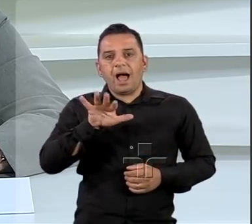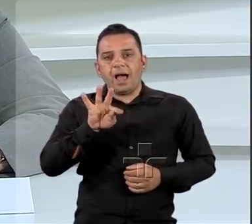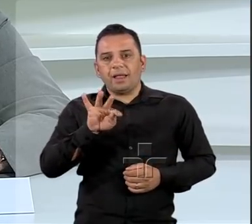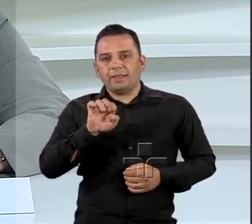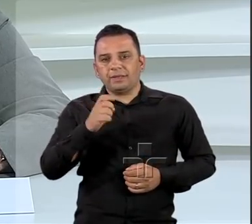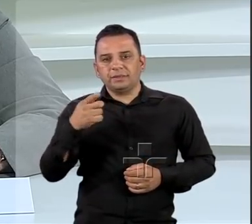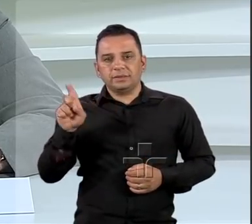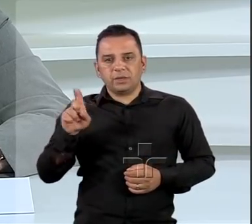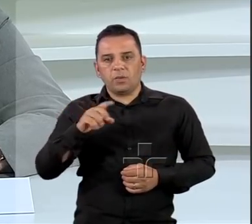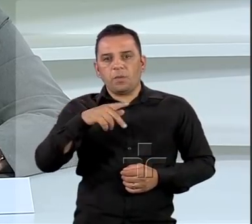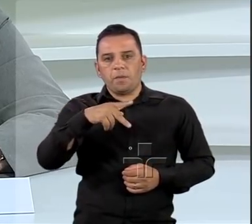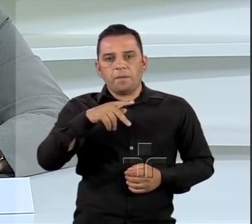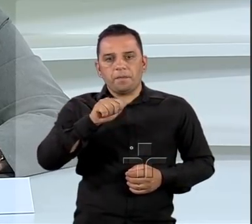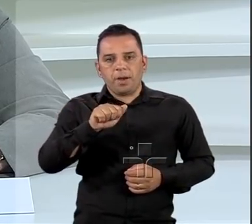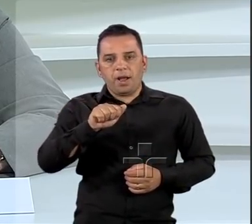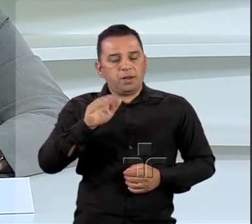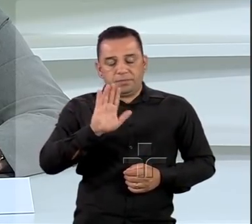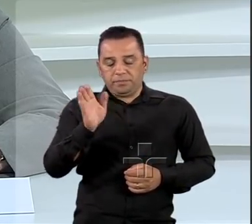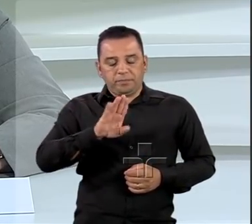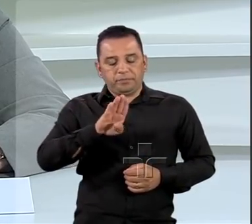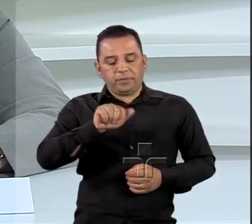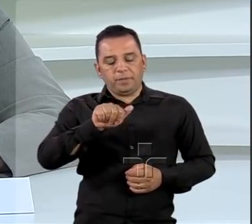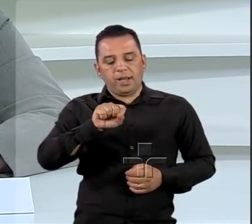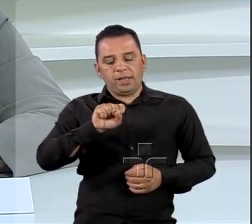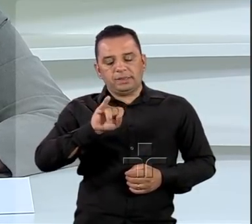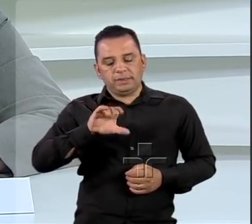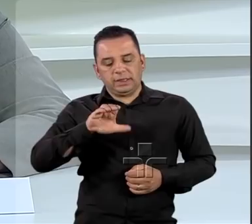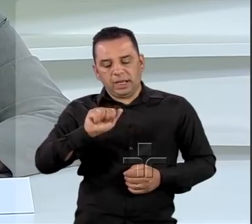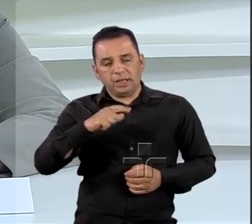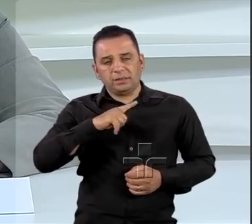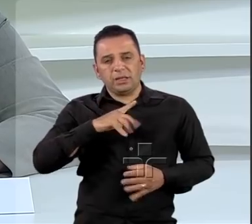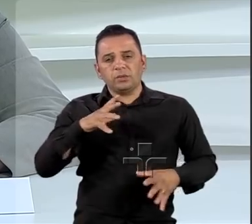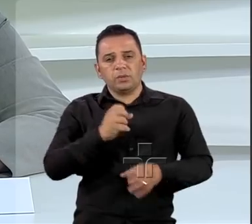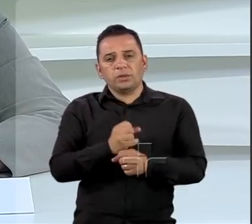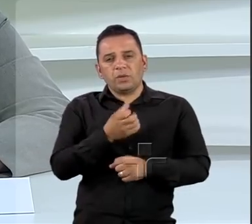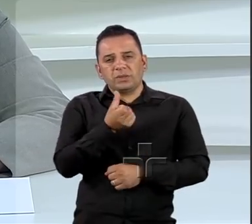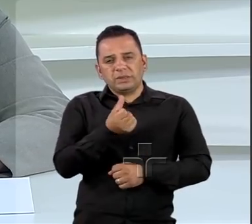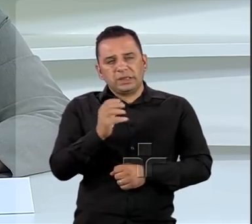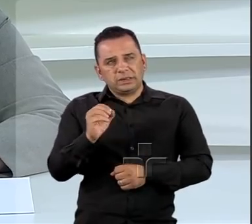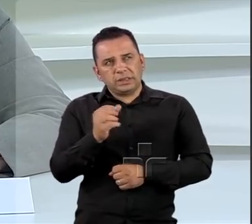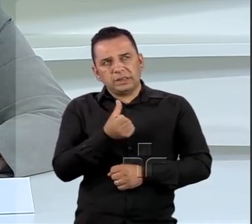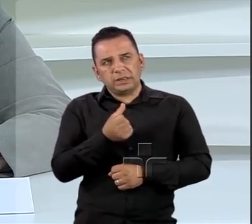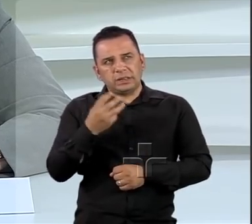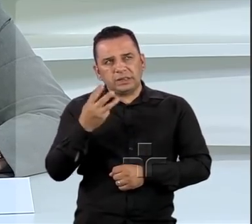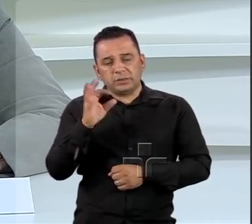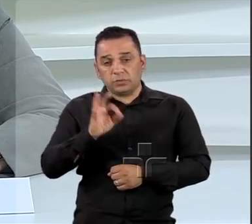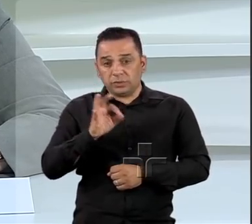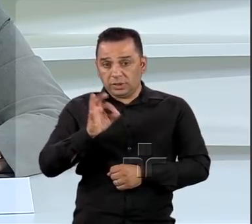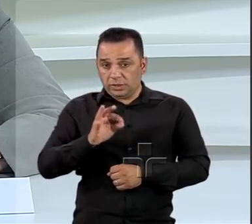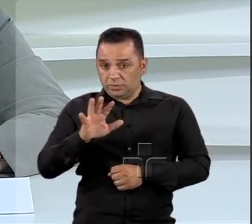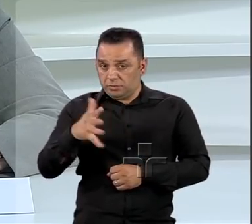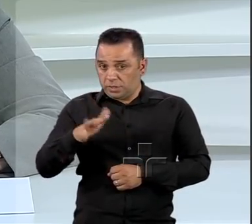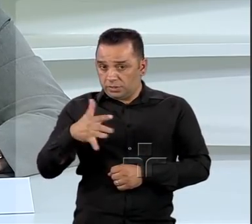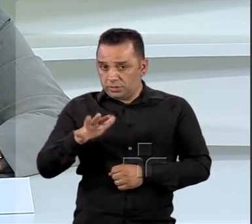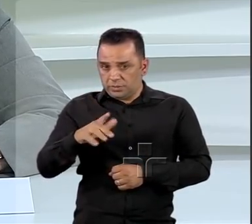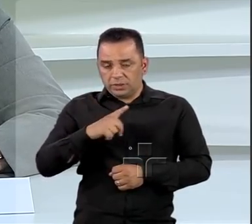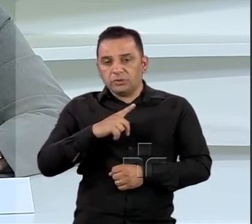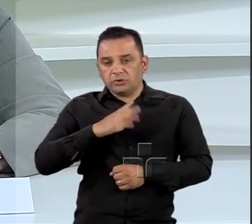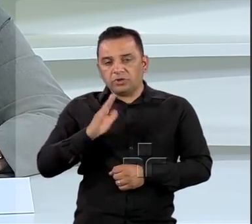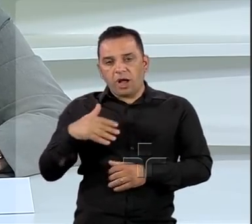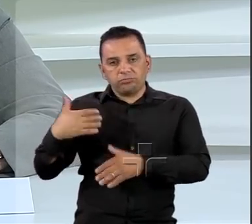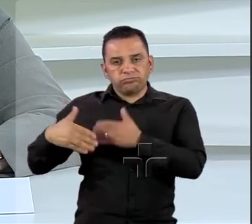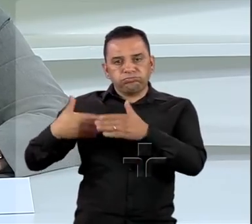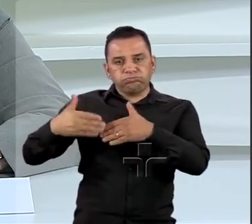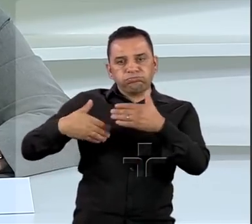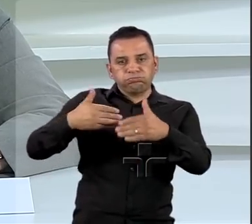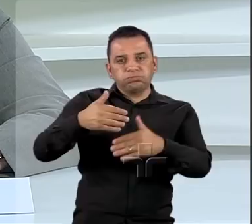uma cobertura girando em torno de 60% a 63%. Isso numa construção de quase 30 anos.